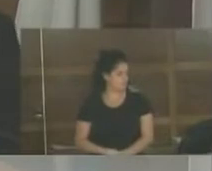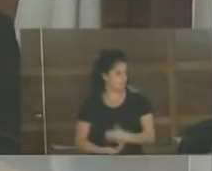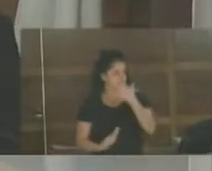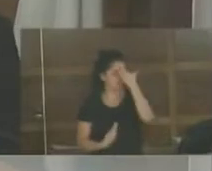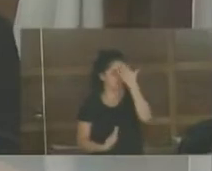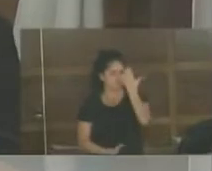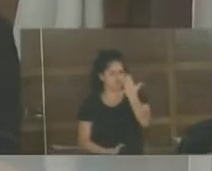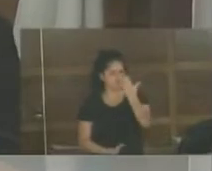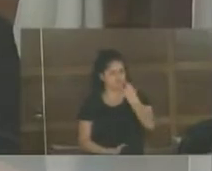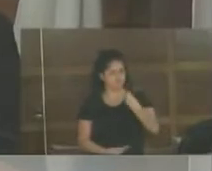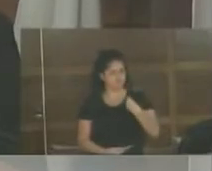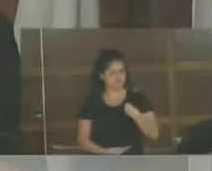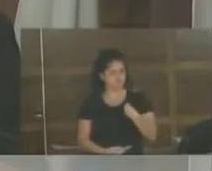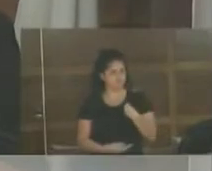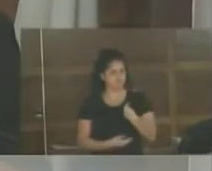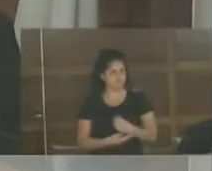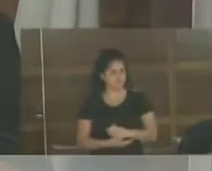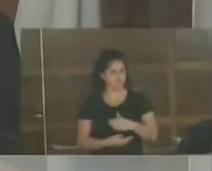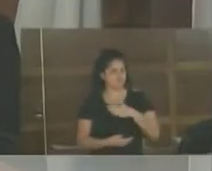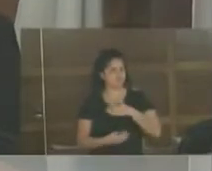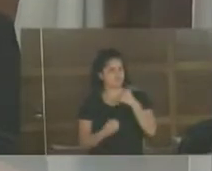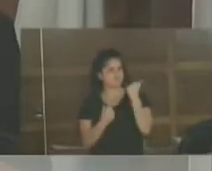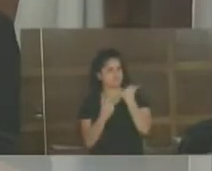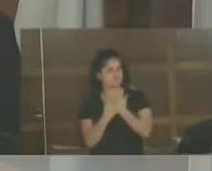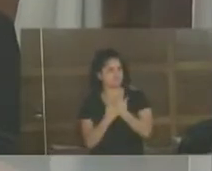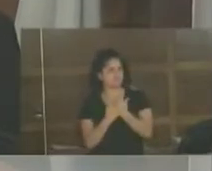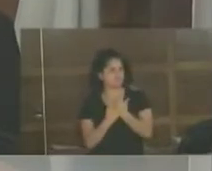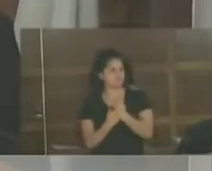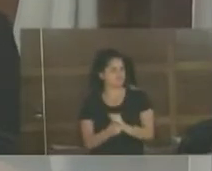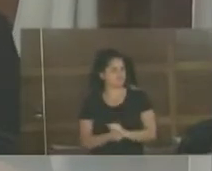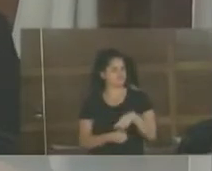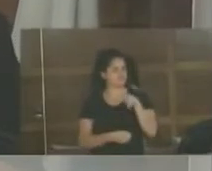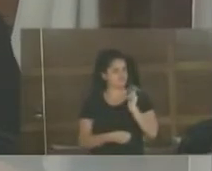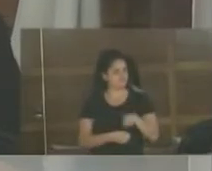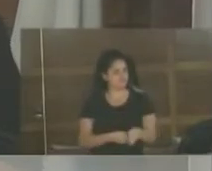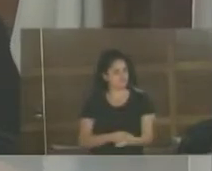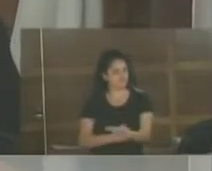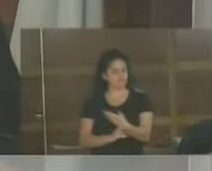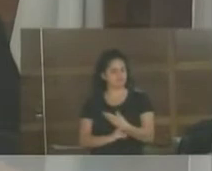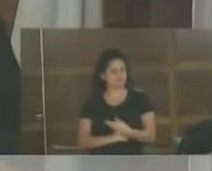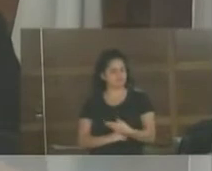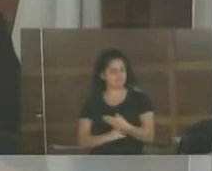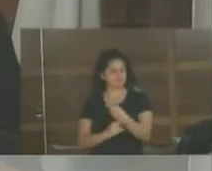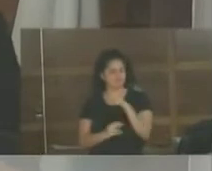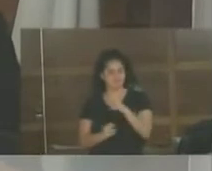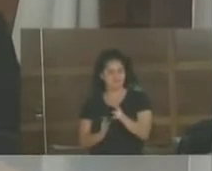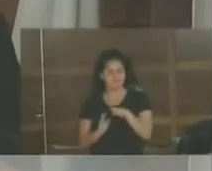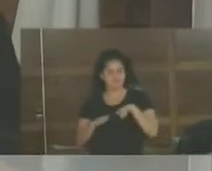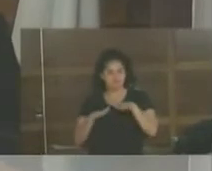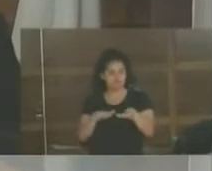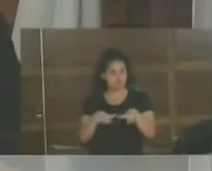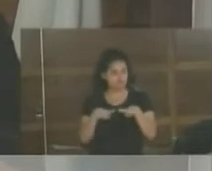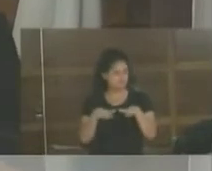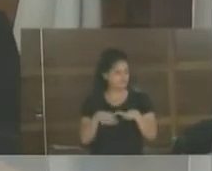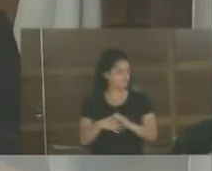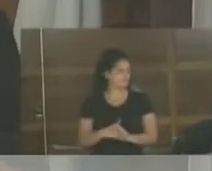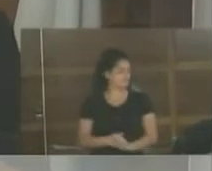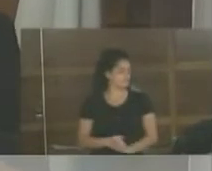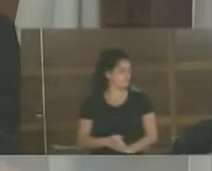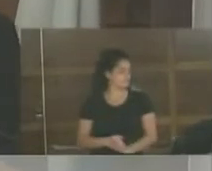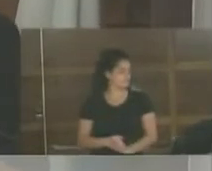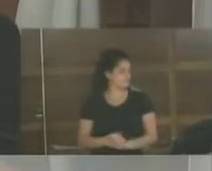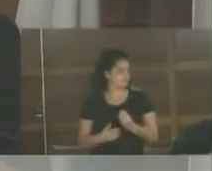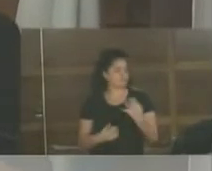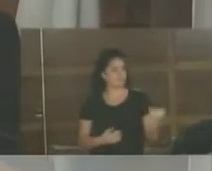Agradecer aí a presença aí dos nossos assessores, né, que estão sempre participando, a amiga Marta, outros amigos que estiveram aqui. Isso é